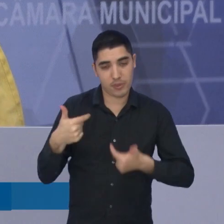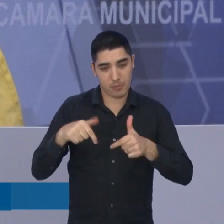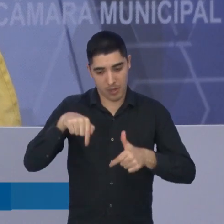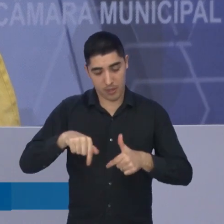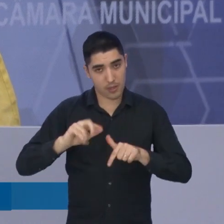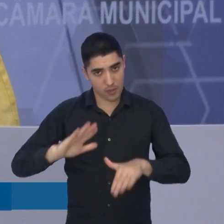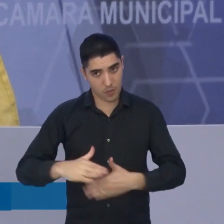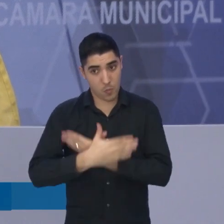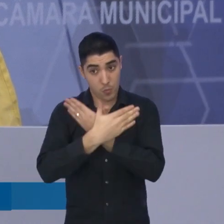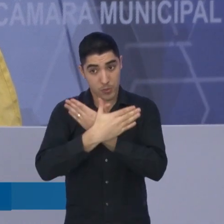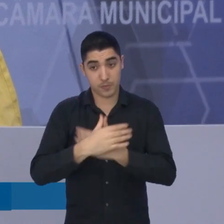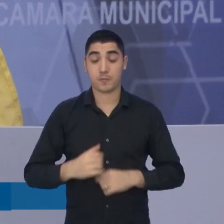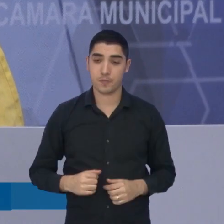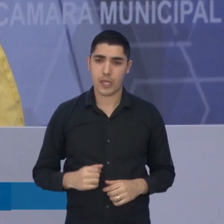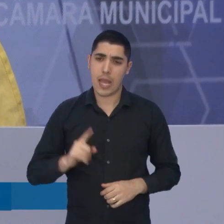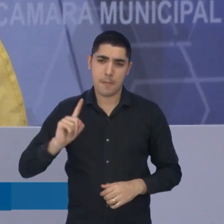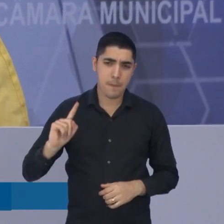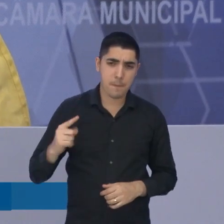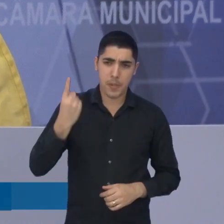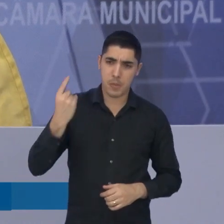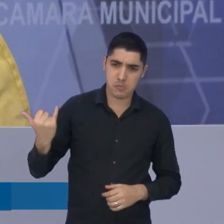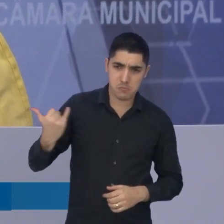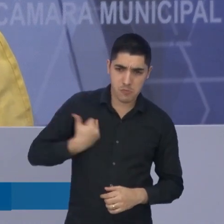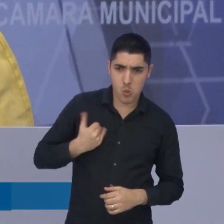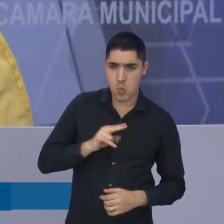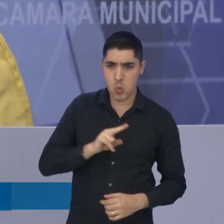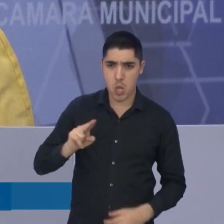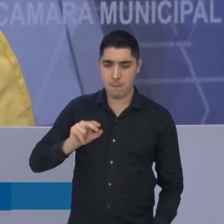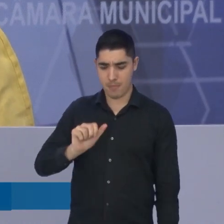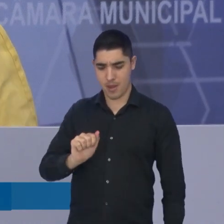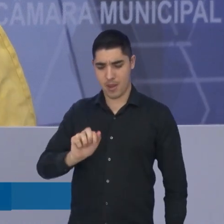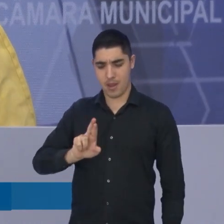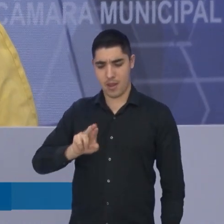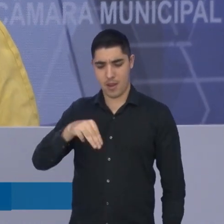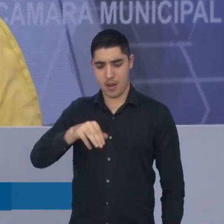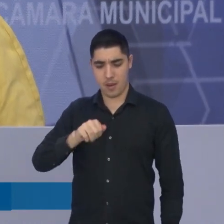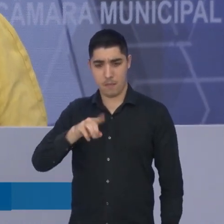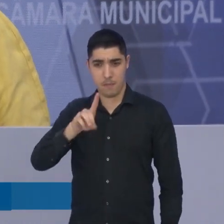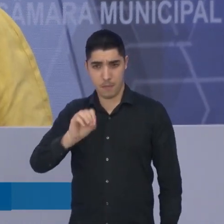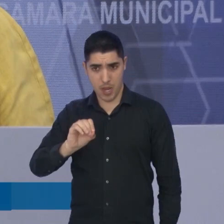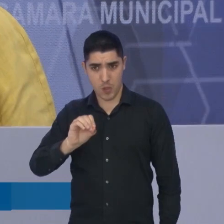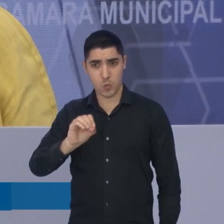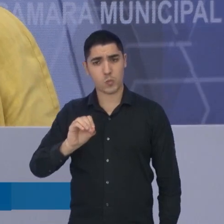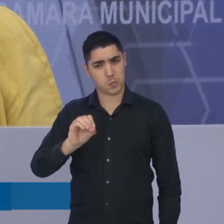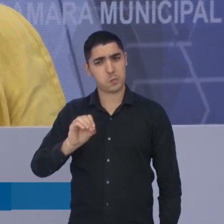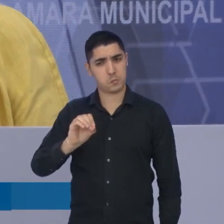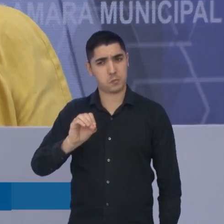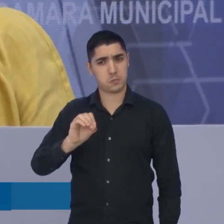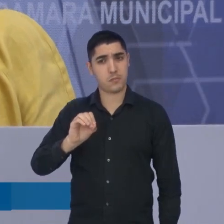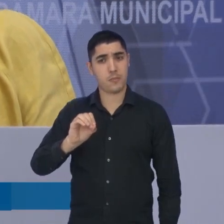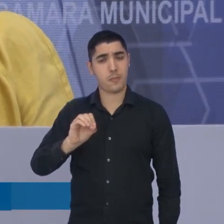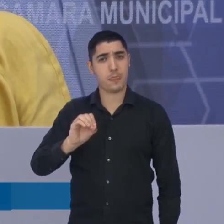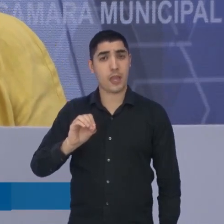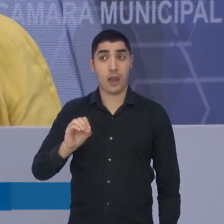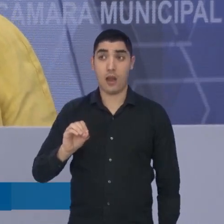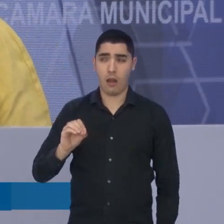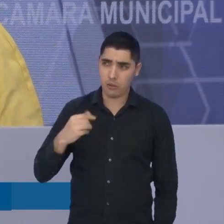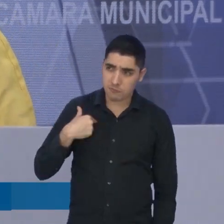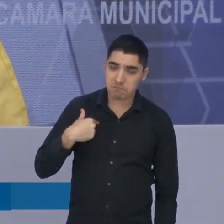pela primeira vez escutei o nome de Armando Milioni, porque era um motivo por eu estar no